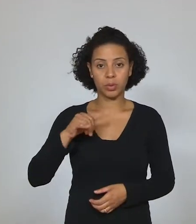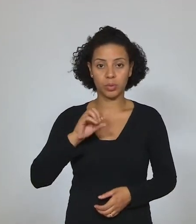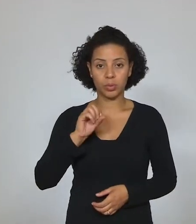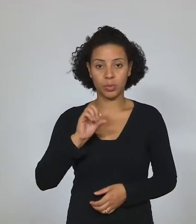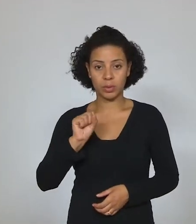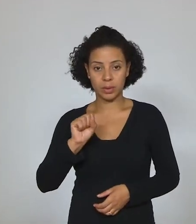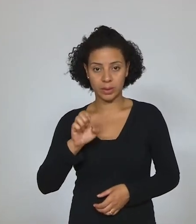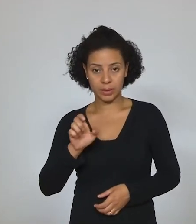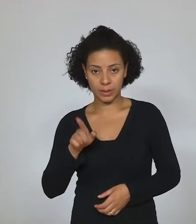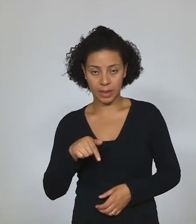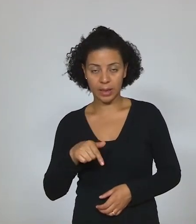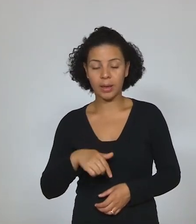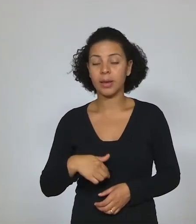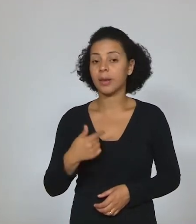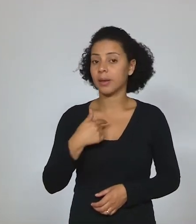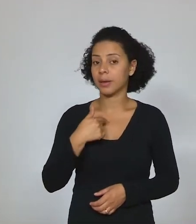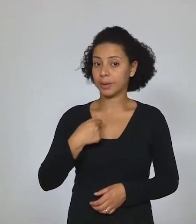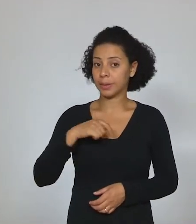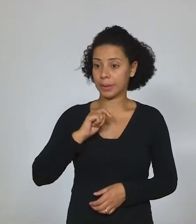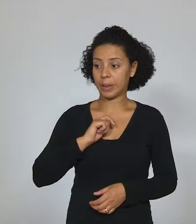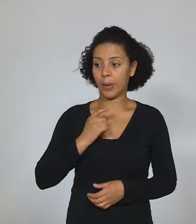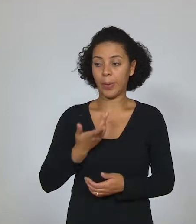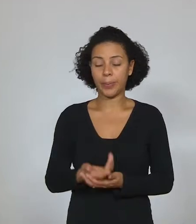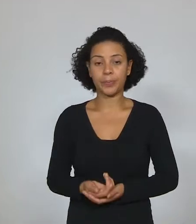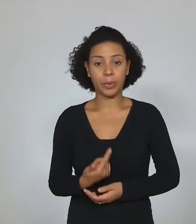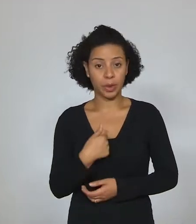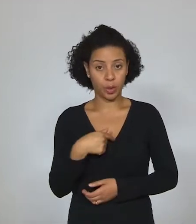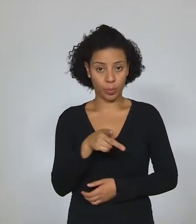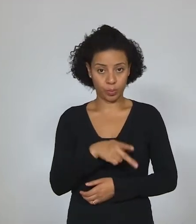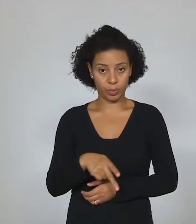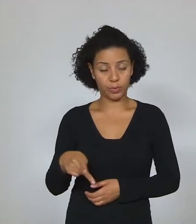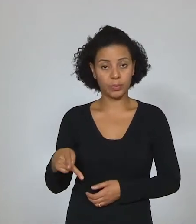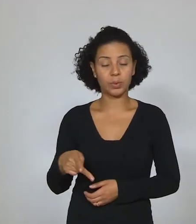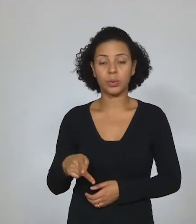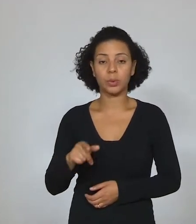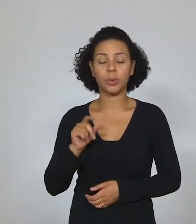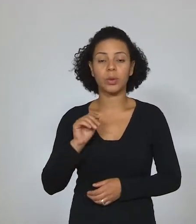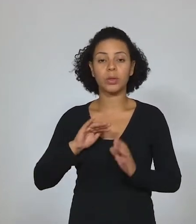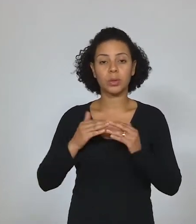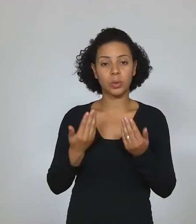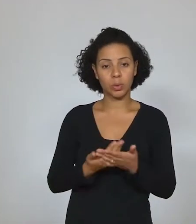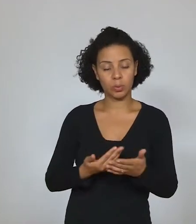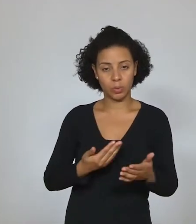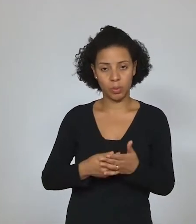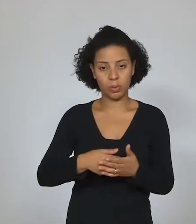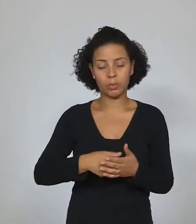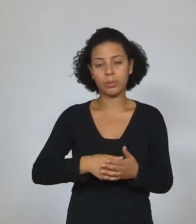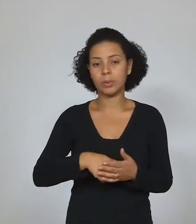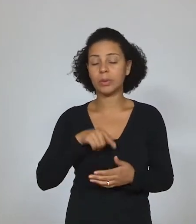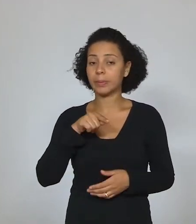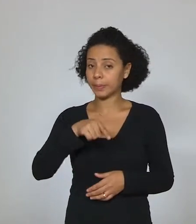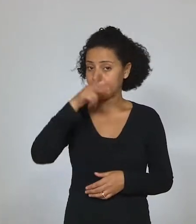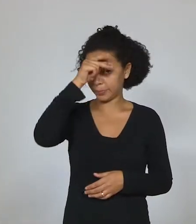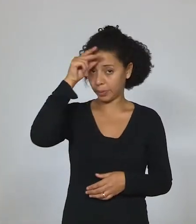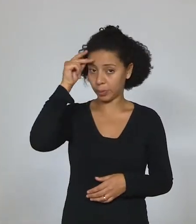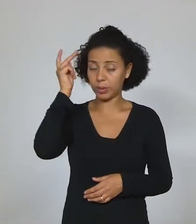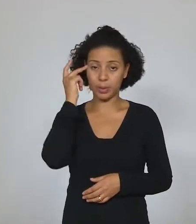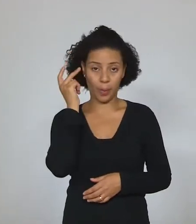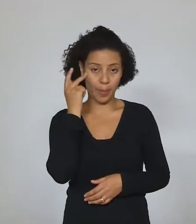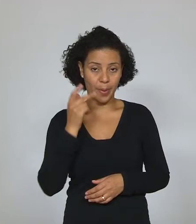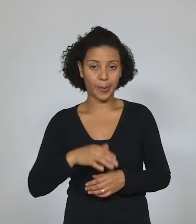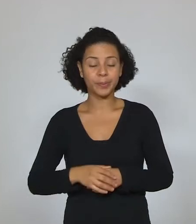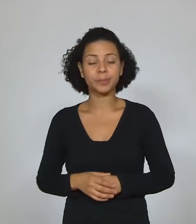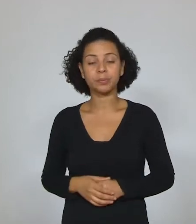é meu sinal e eu sou professor de Ciências da Rede Municipal de Ensino da cidade de São Paulo. Na aula de